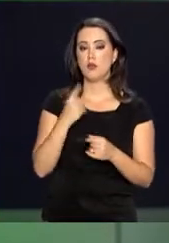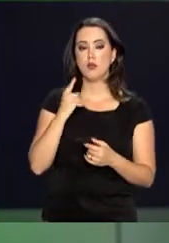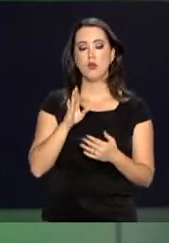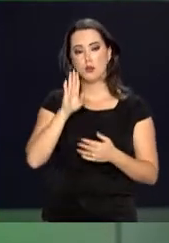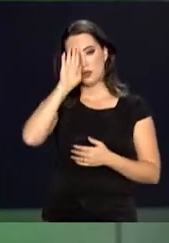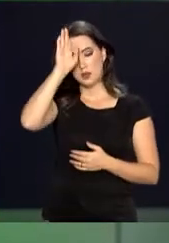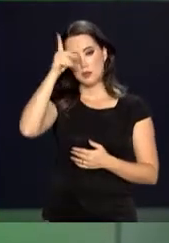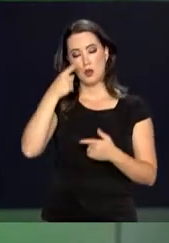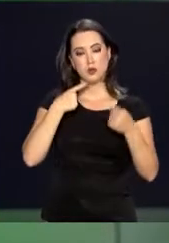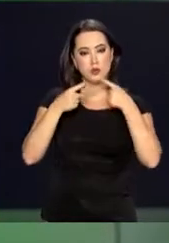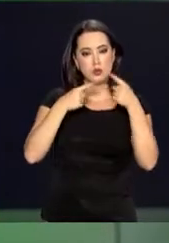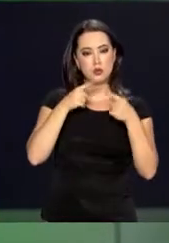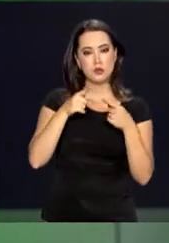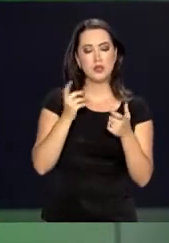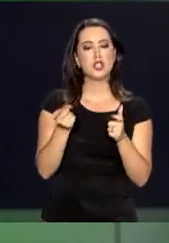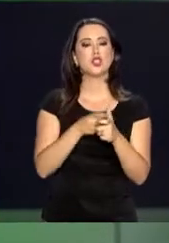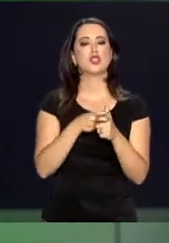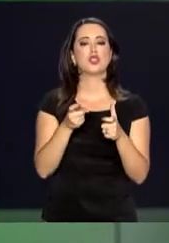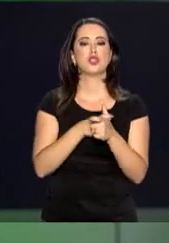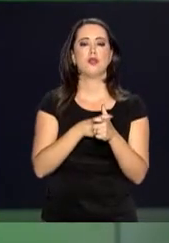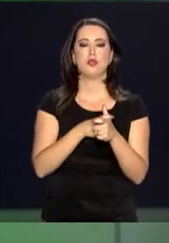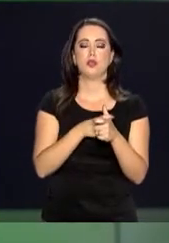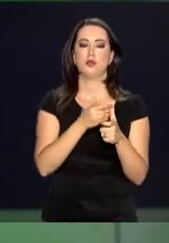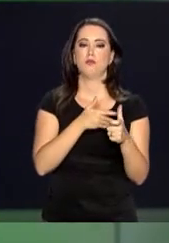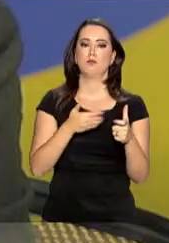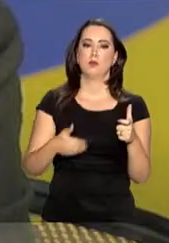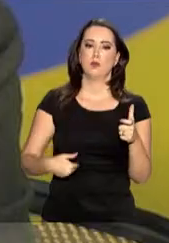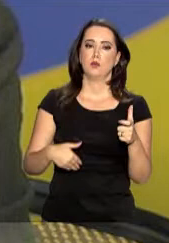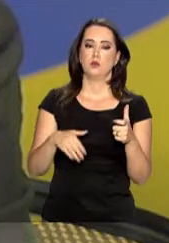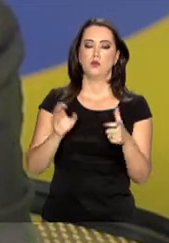o endividamento dos estados com a União.